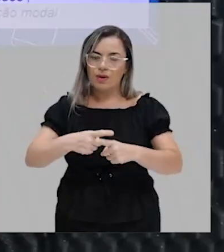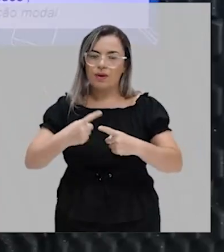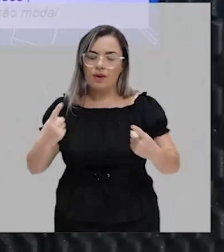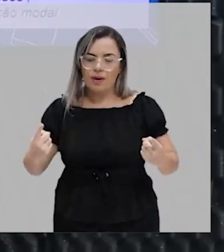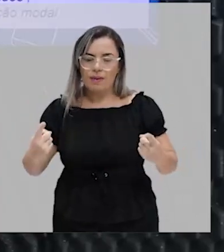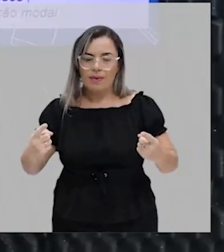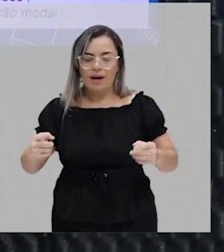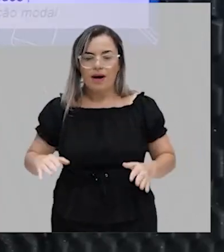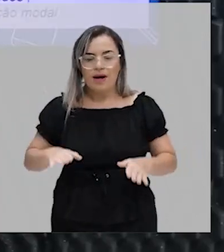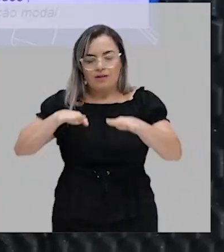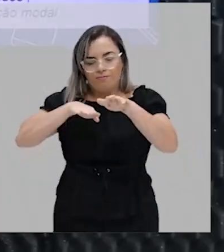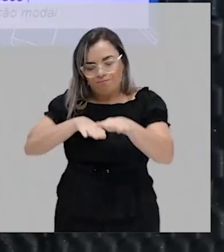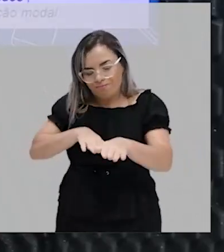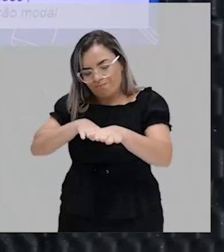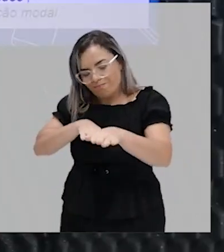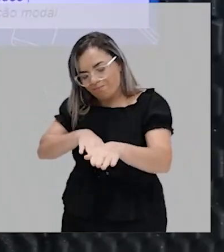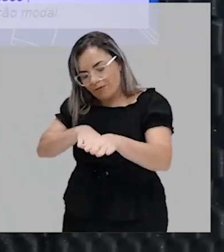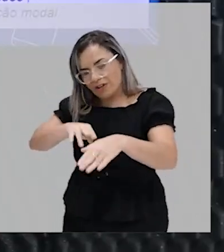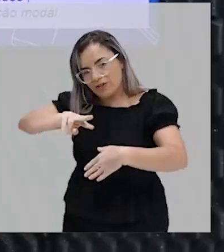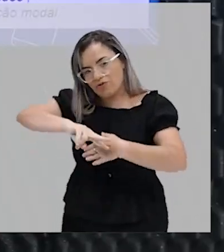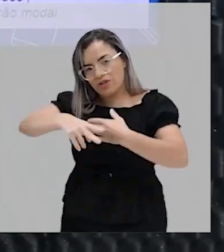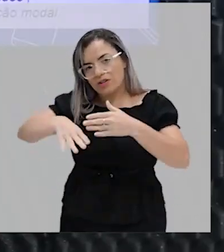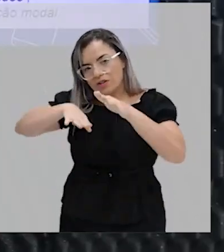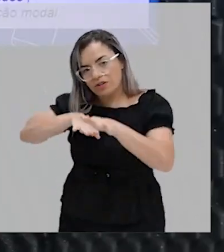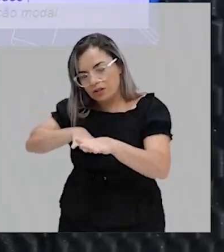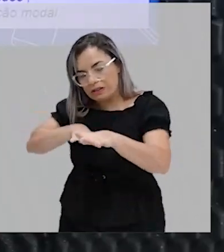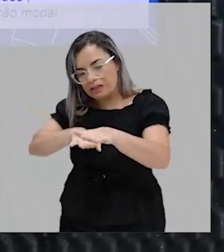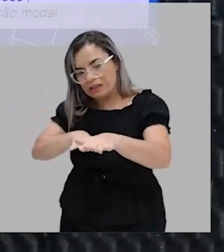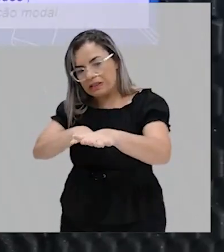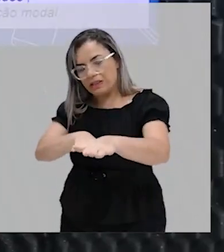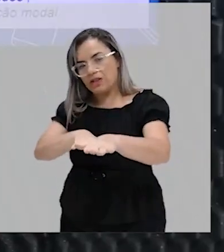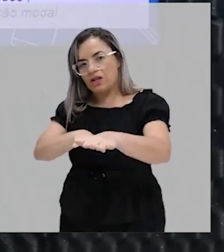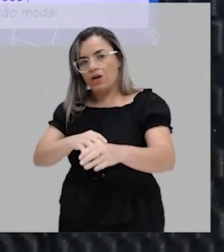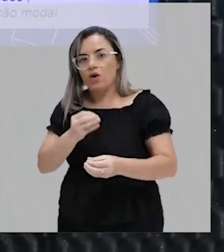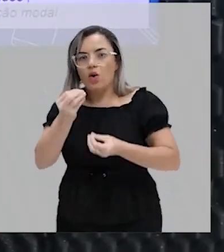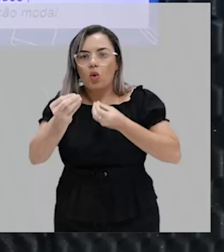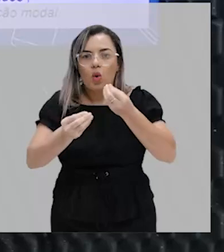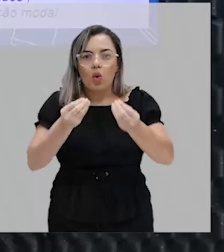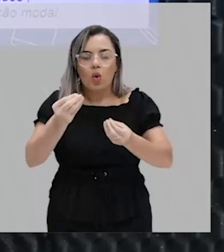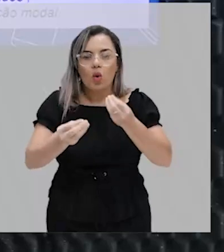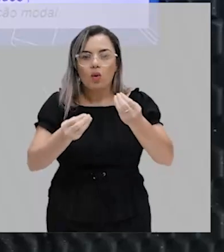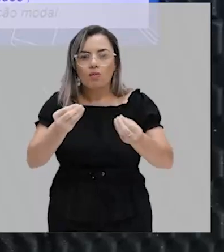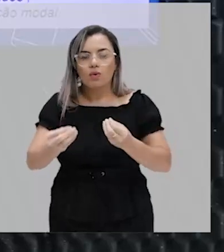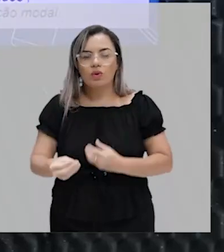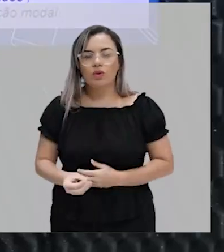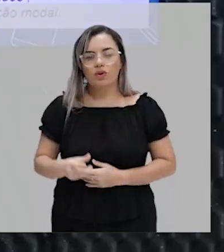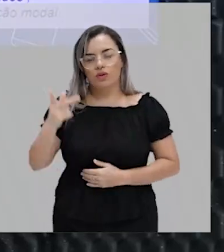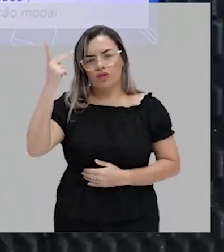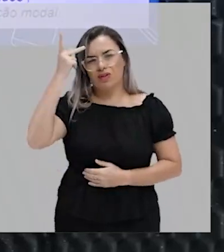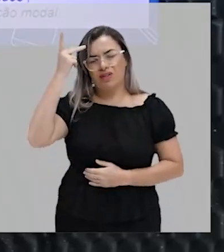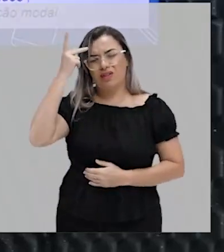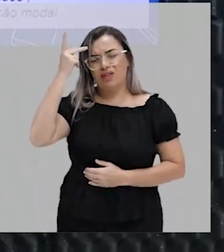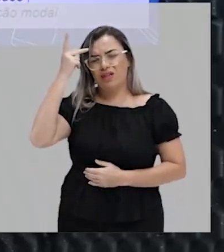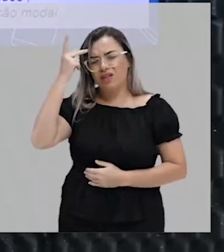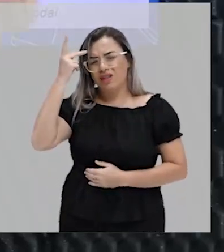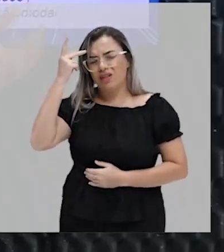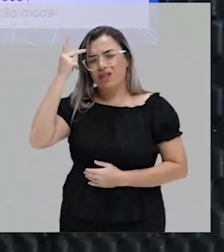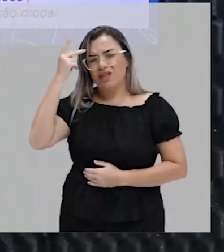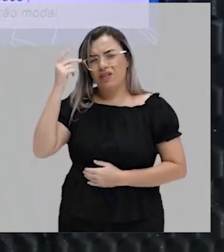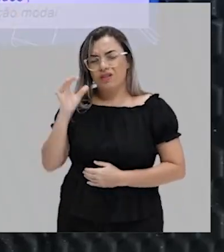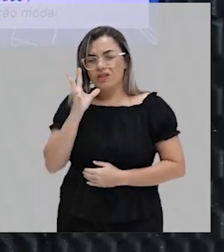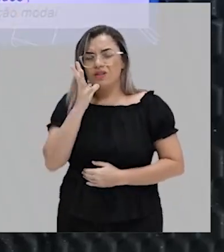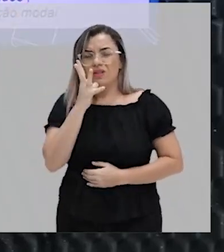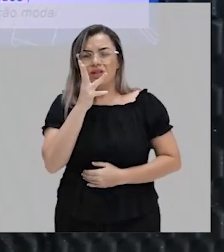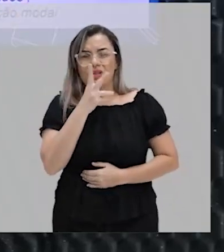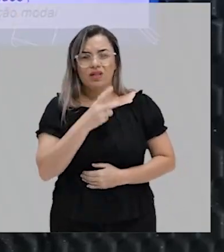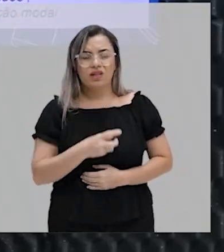famoso engarrafamento. Isso é um problema sério, galera. Cidades como São Paulo, por exemplo, tem pessoas que demoram 3 a 4 horas para se deslocar de